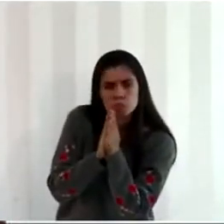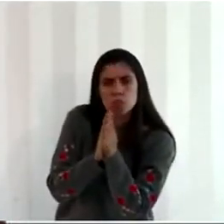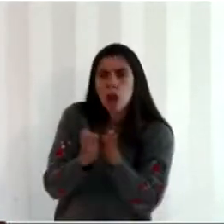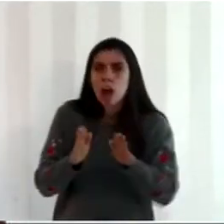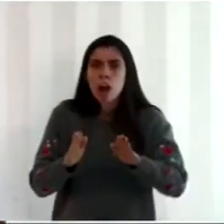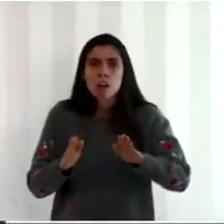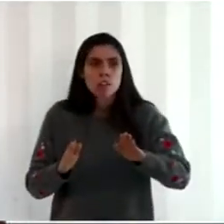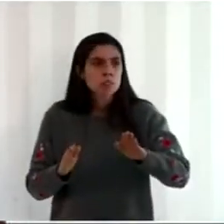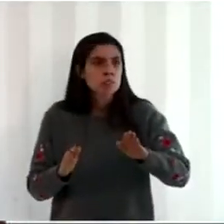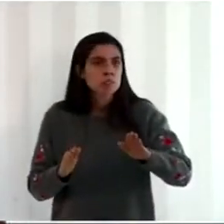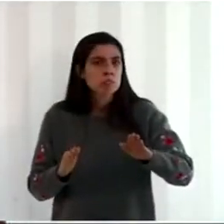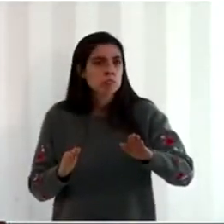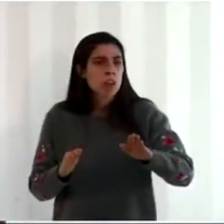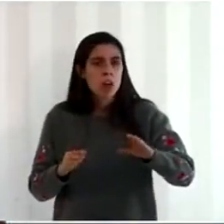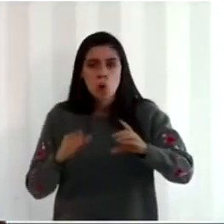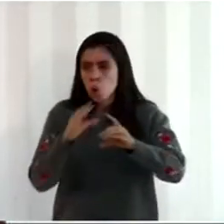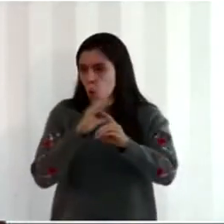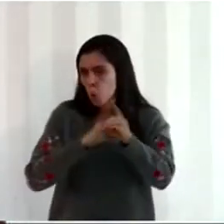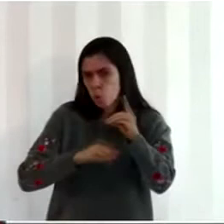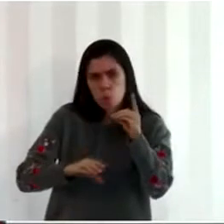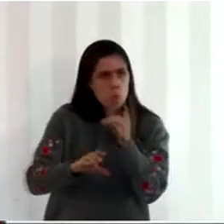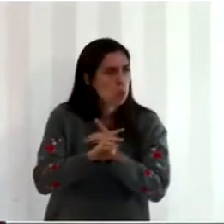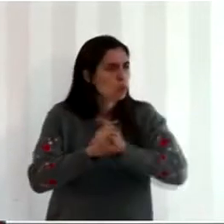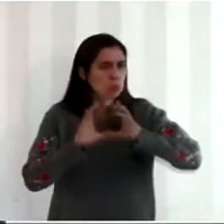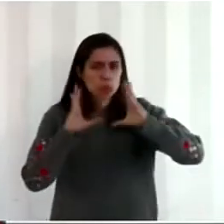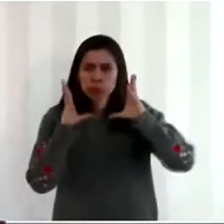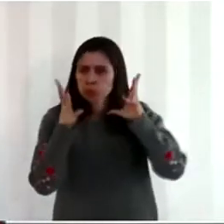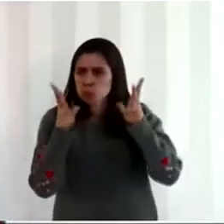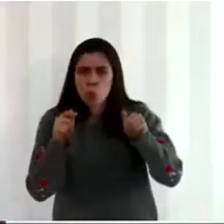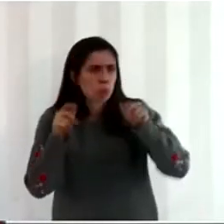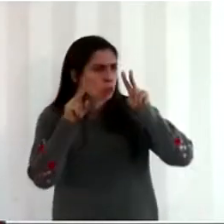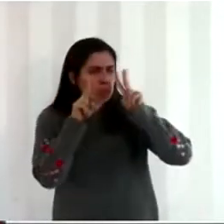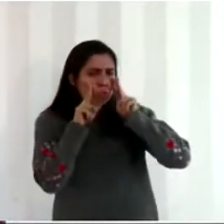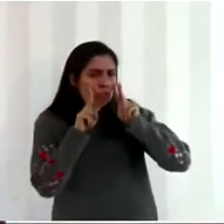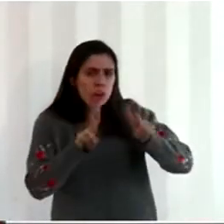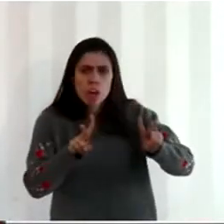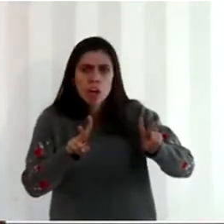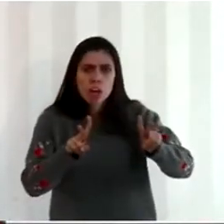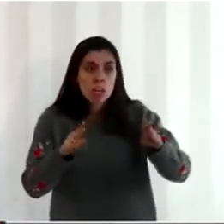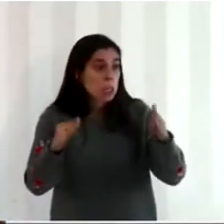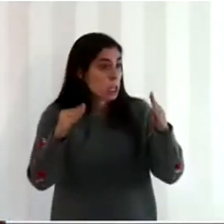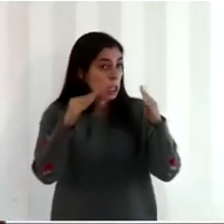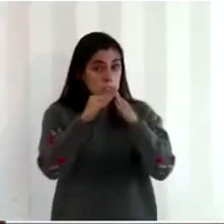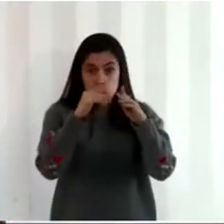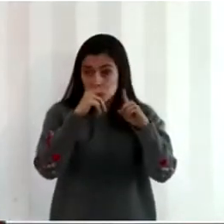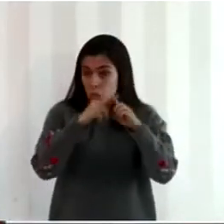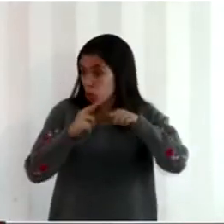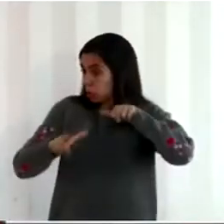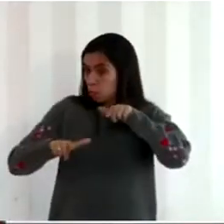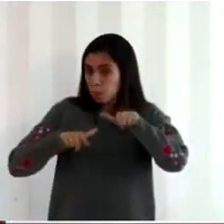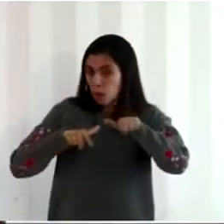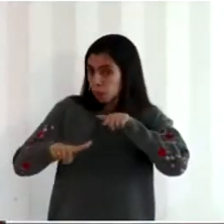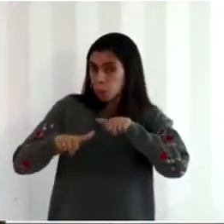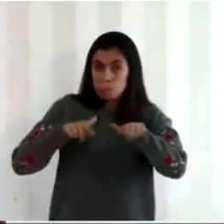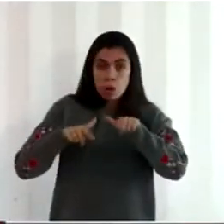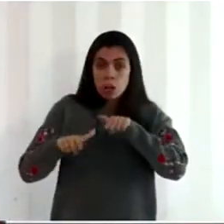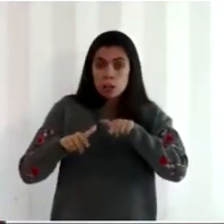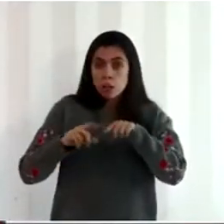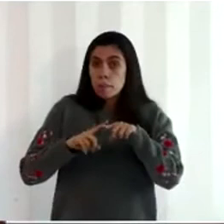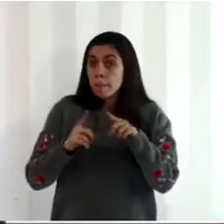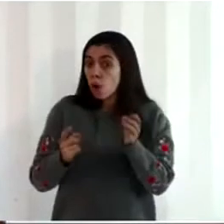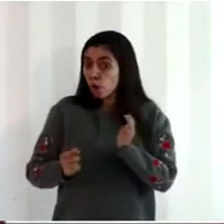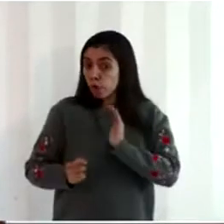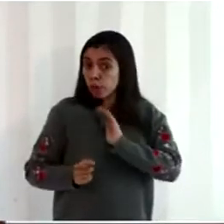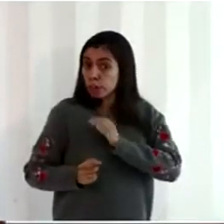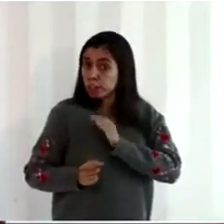irmãos se lembram dos 2 filhos de Arão, Nadab e Abiú? Eles trouxeram fogo estranho diante do Senhor. E o que é que o Senhor